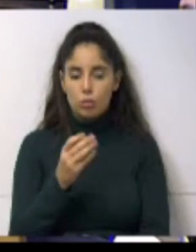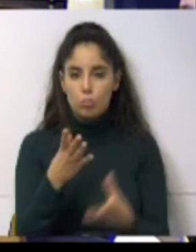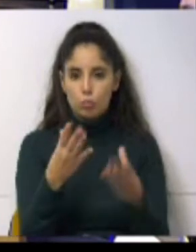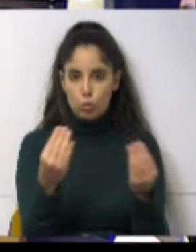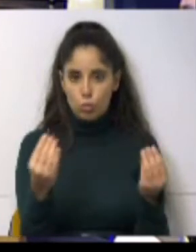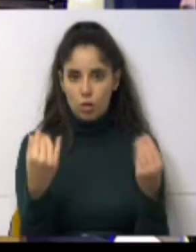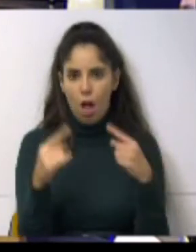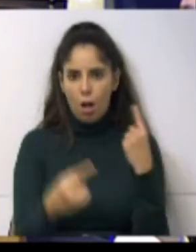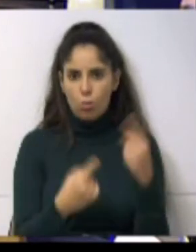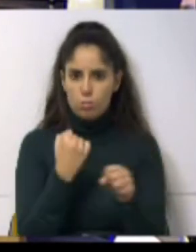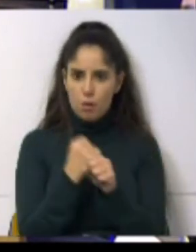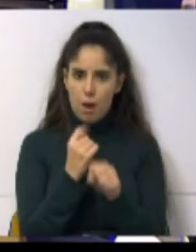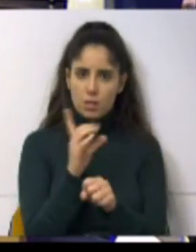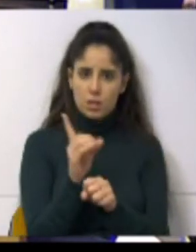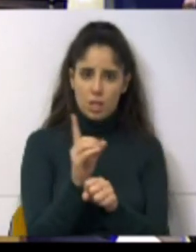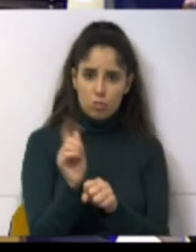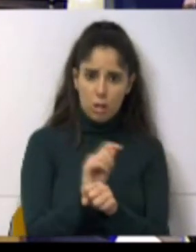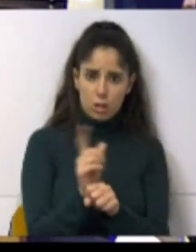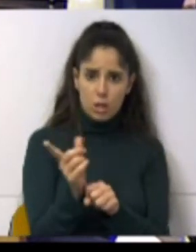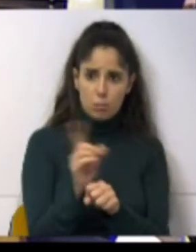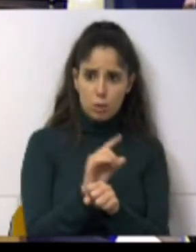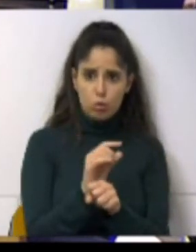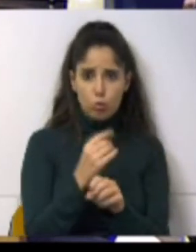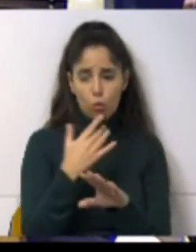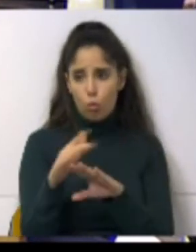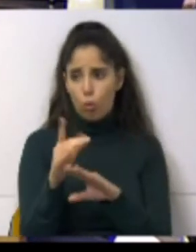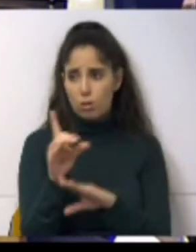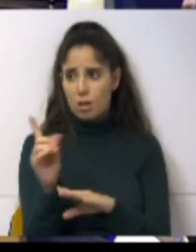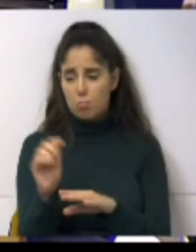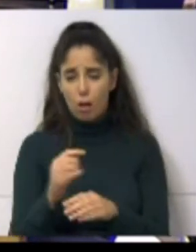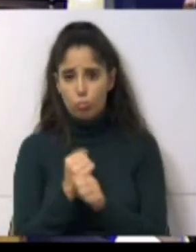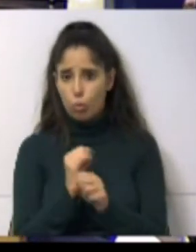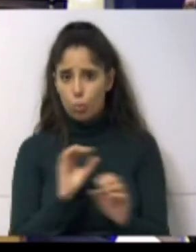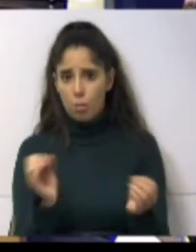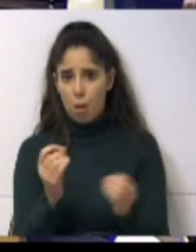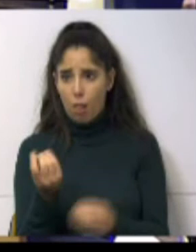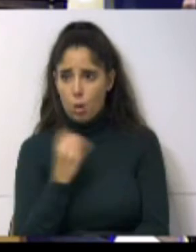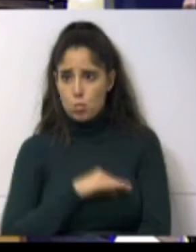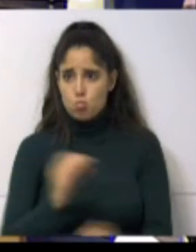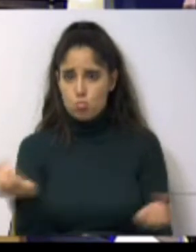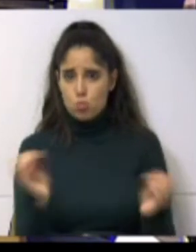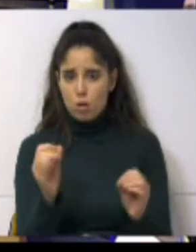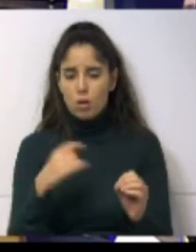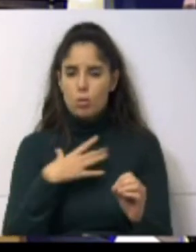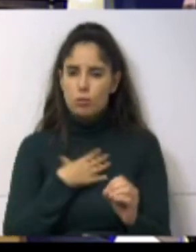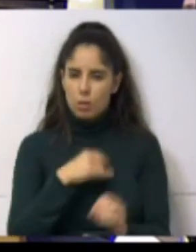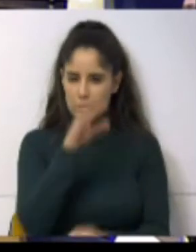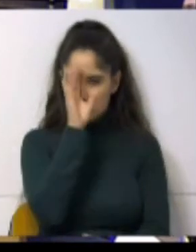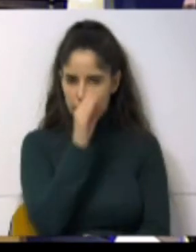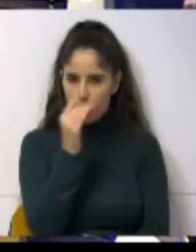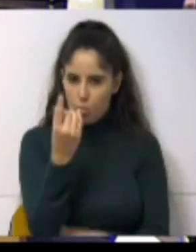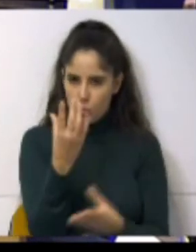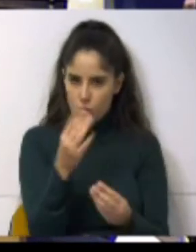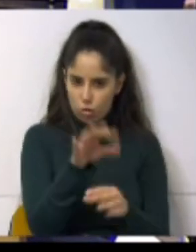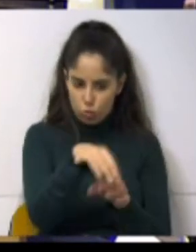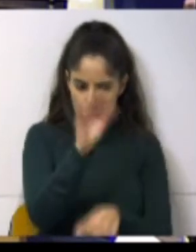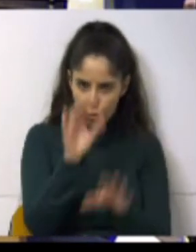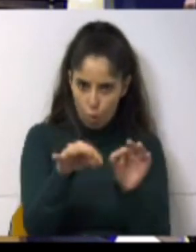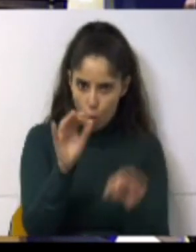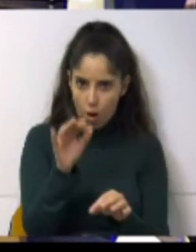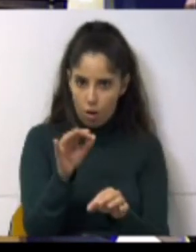trabalham 6 meses e outros 6 meses não trabalham e não recebem. Eu gostaria de saber, senhora secretária, com tantas nomeações que têm